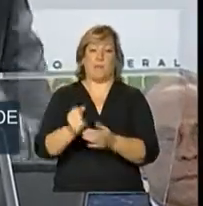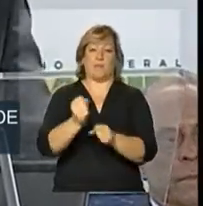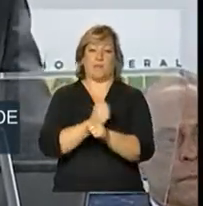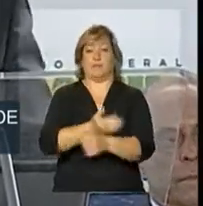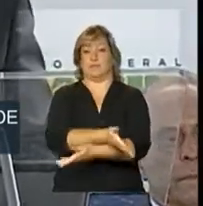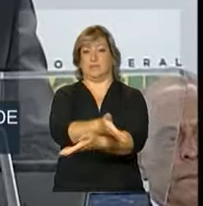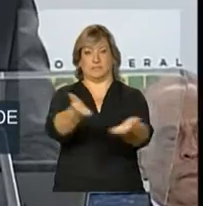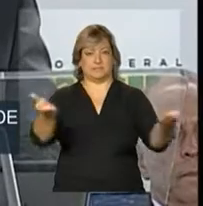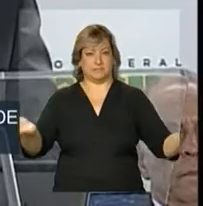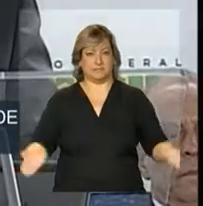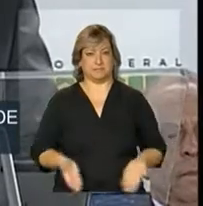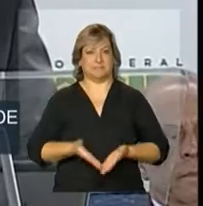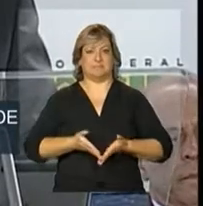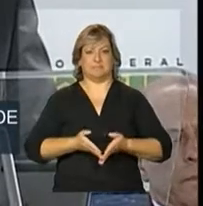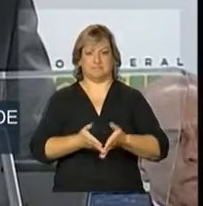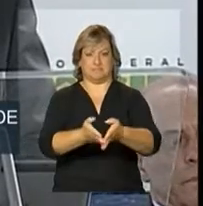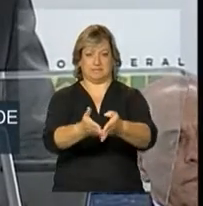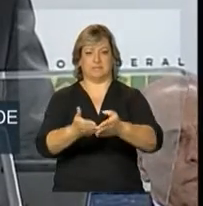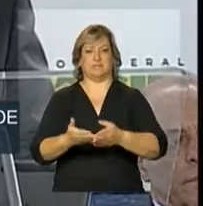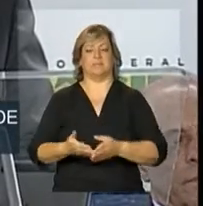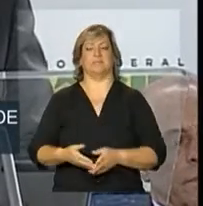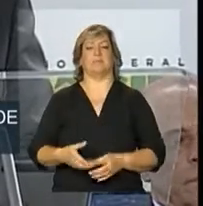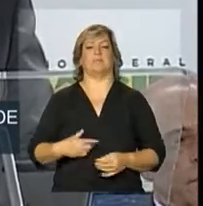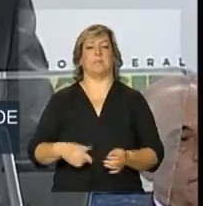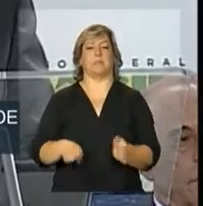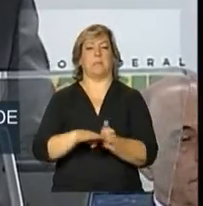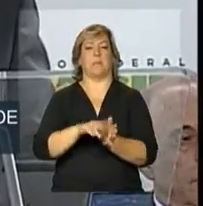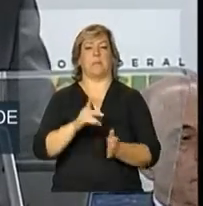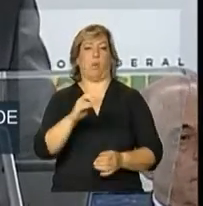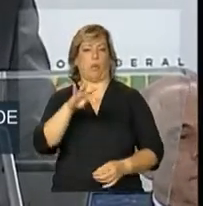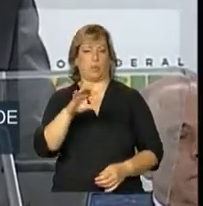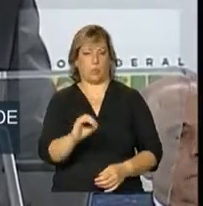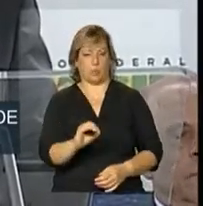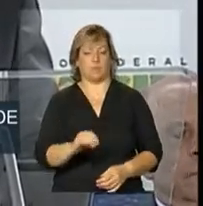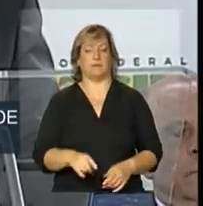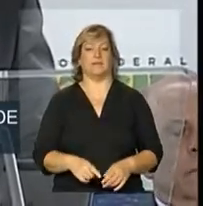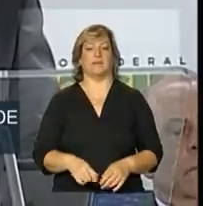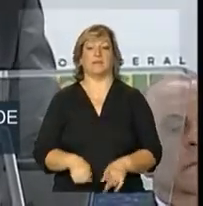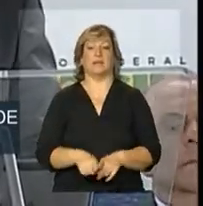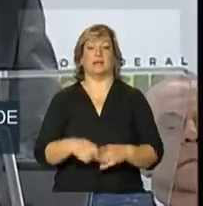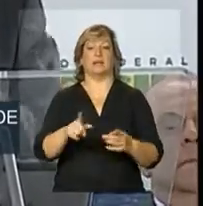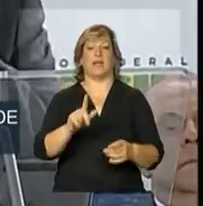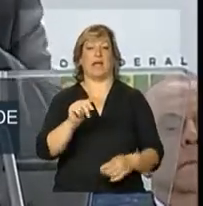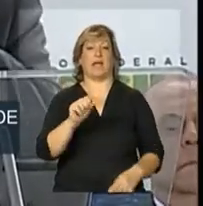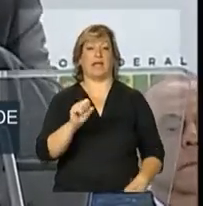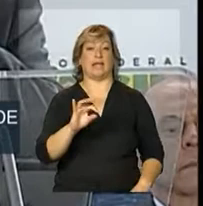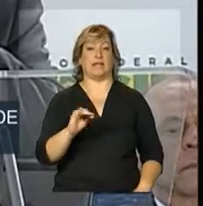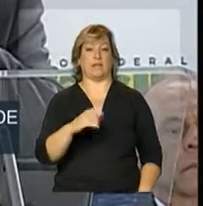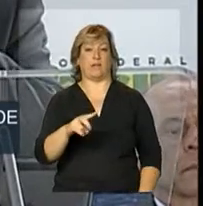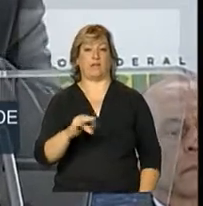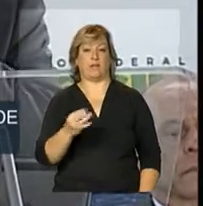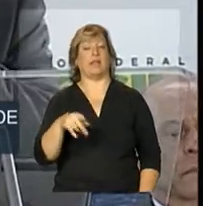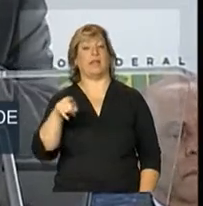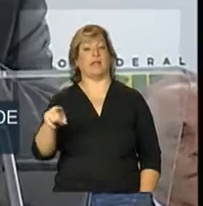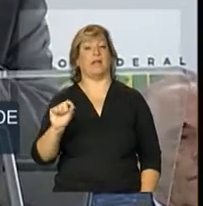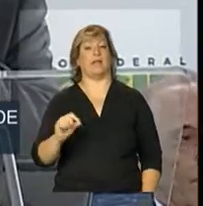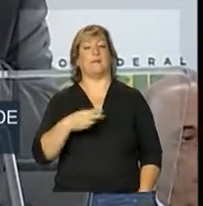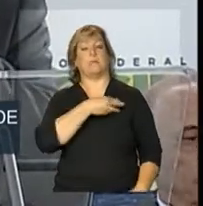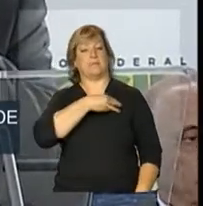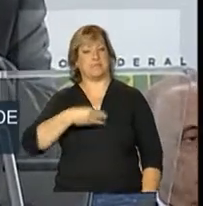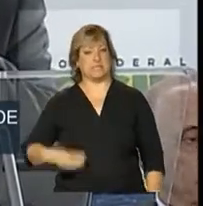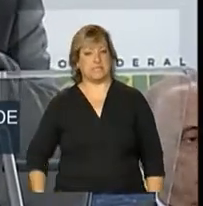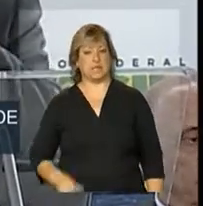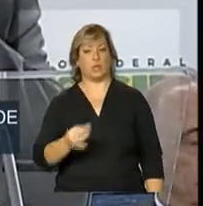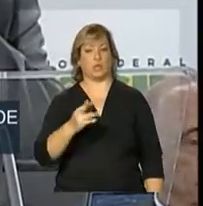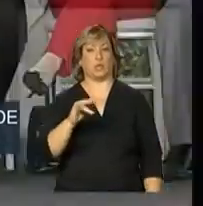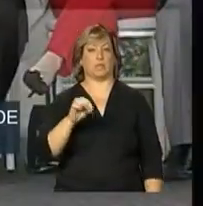portuária, saudar meu colega Gastão Vieira, ministro do Turismo, a presidenta Dilma,